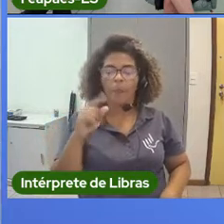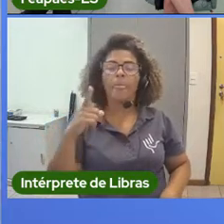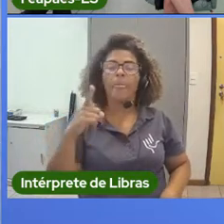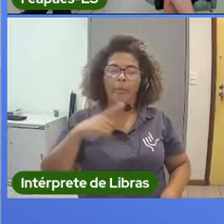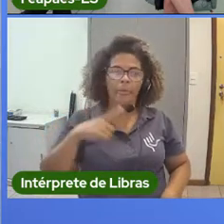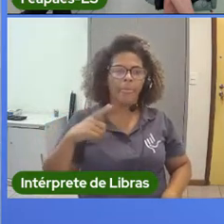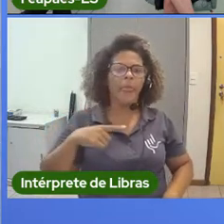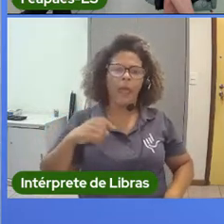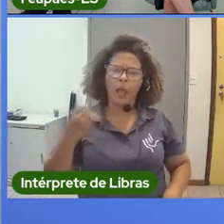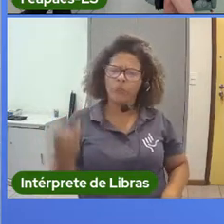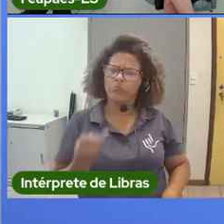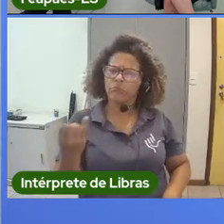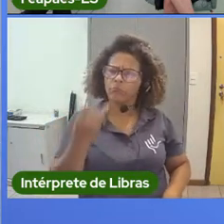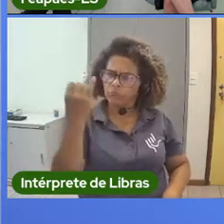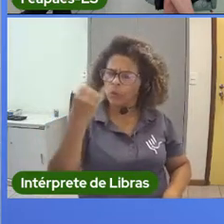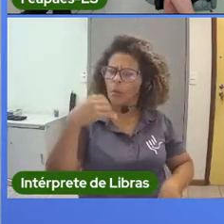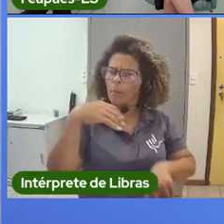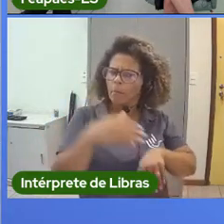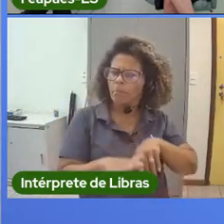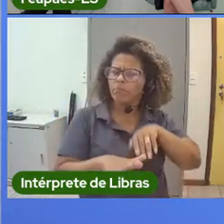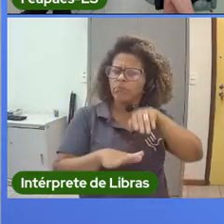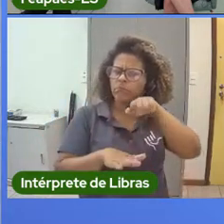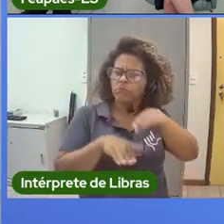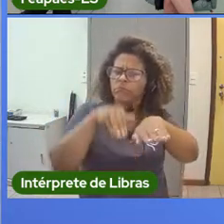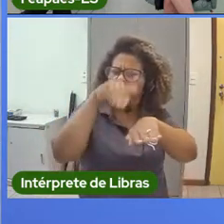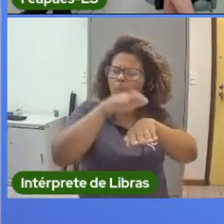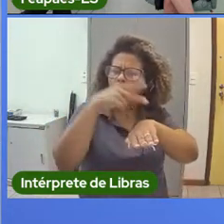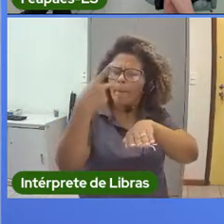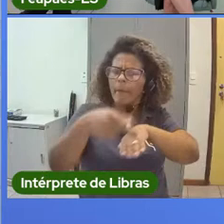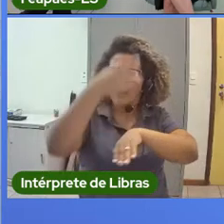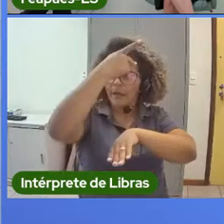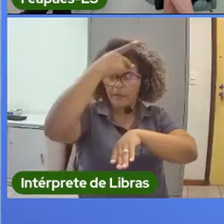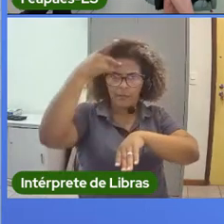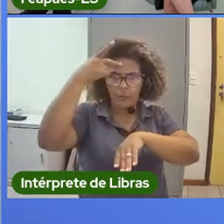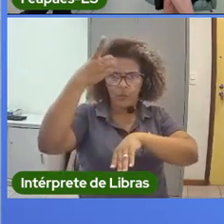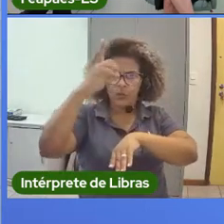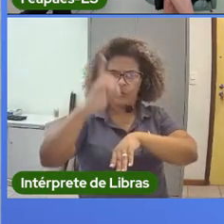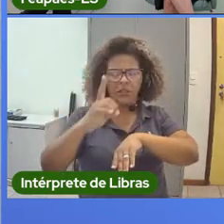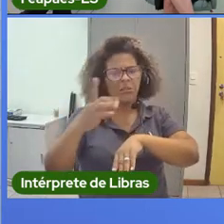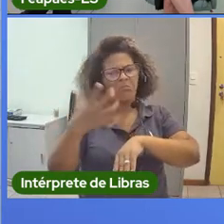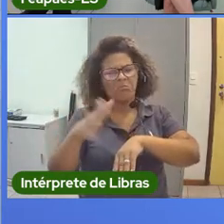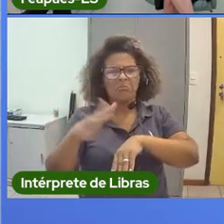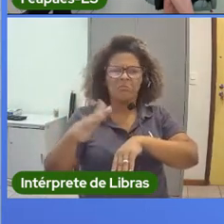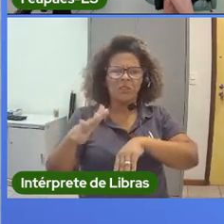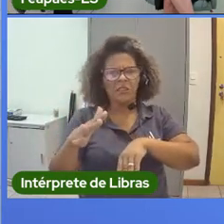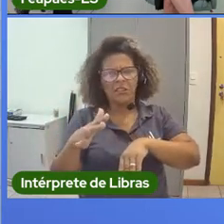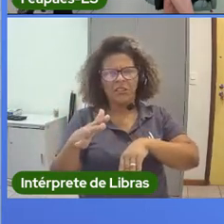de proteção social das pessoas com deficiência nas últimas duas, três...